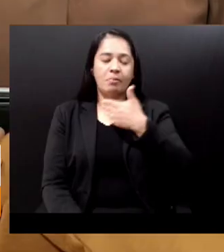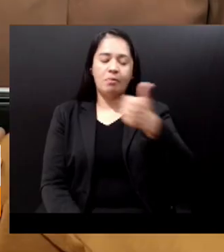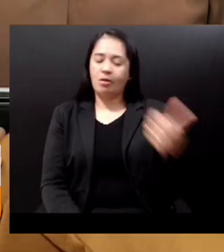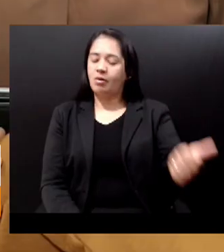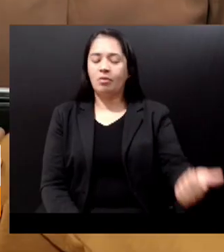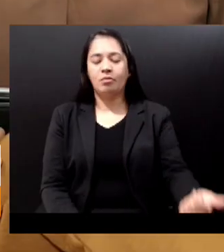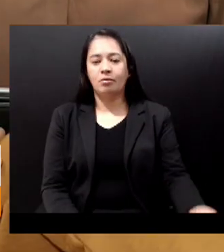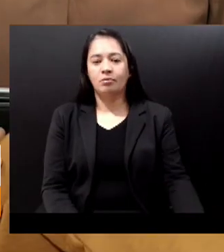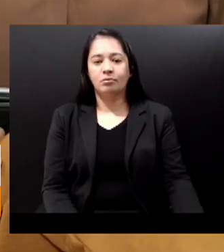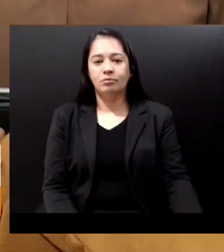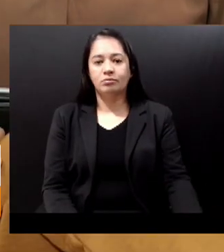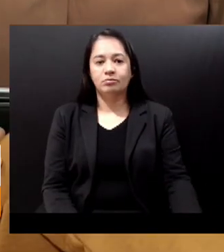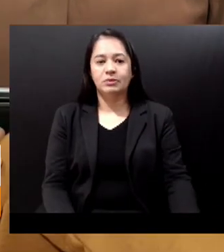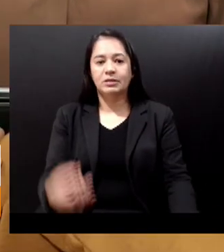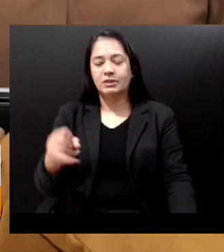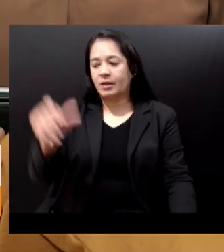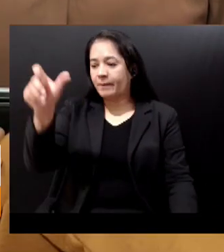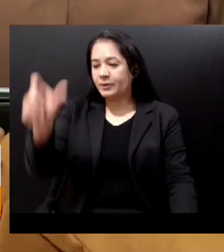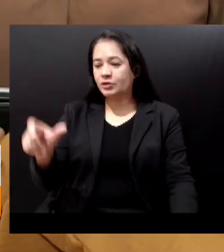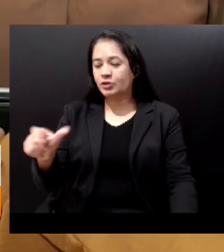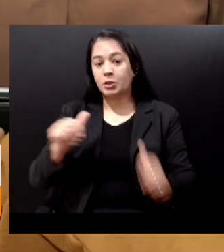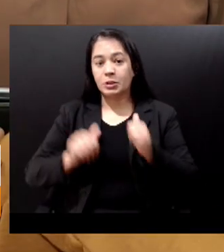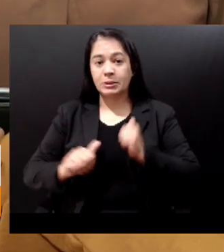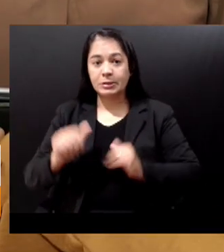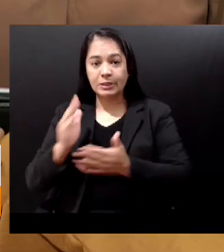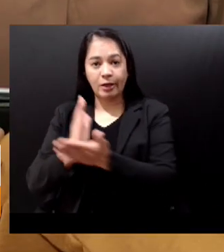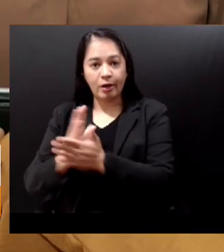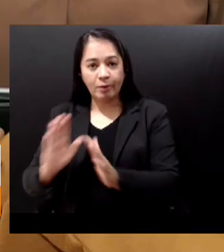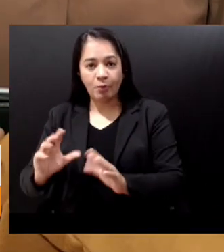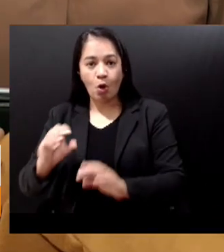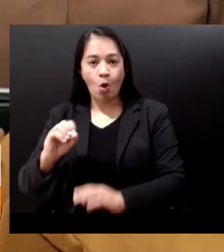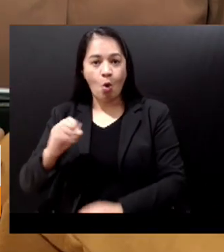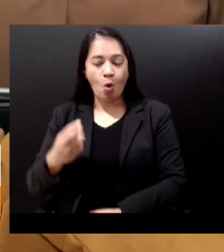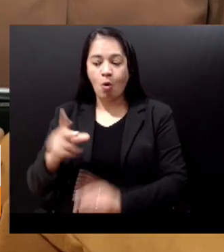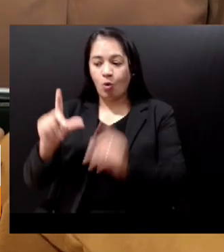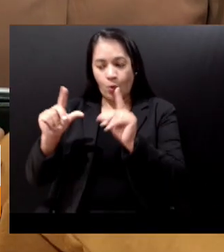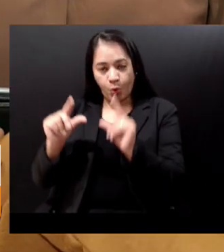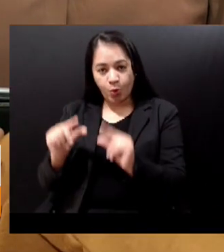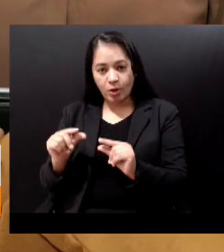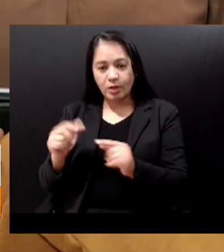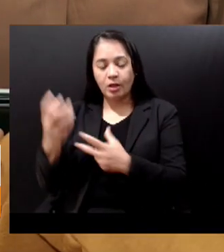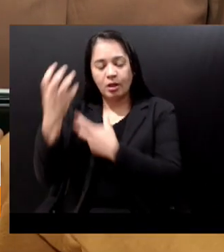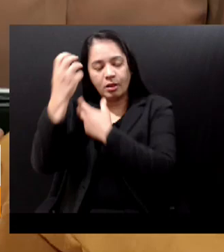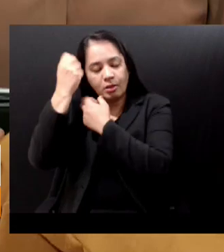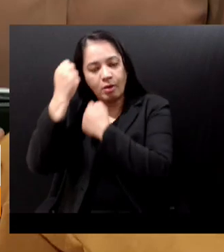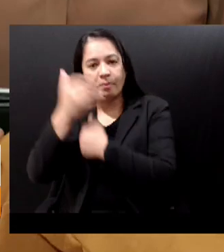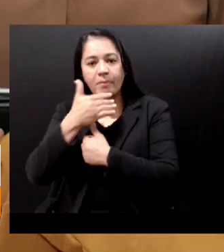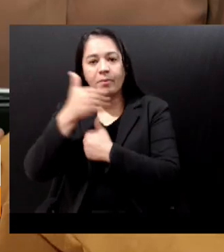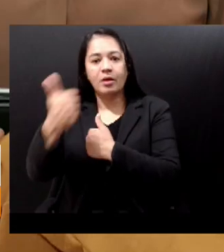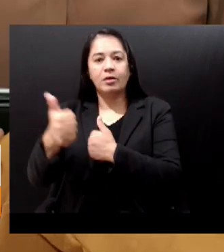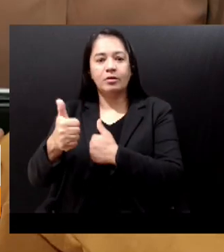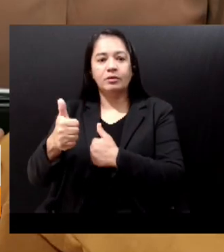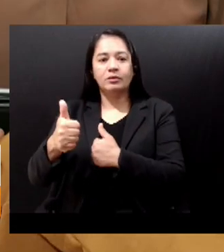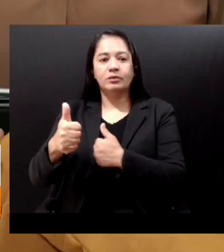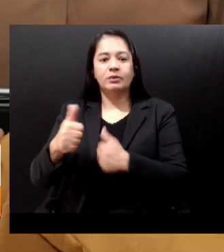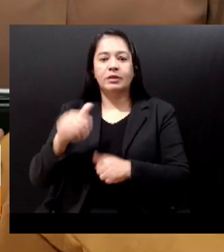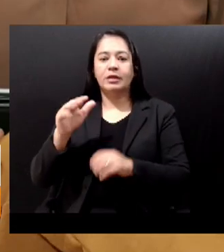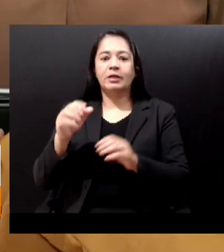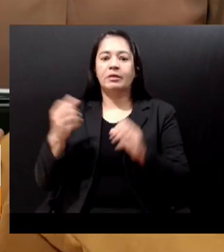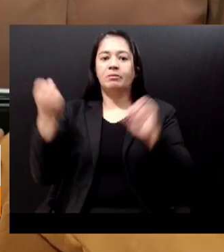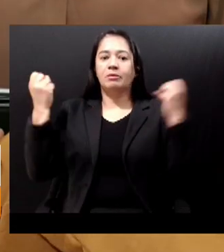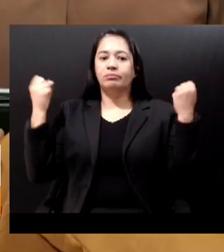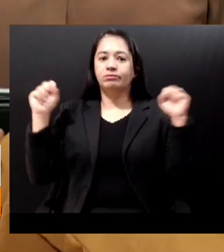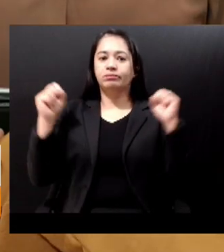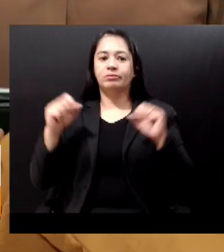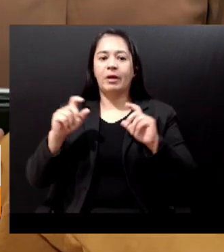é uma pessoa que ela não tem mais ansiedade, ou ela diminuiu muito os níveis, ela dorme melhor e ela tem mais disposição física, pensa o quanto, aonde isso